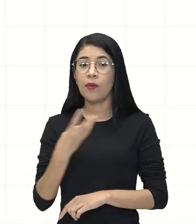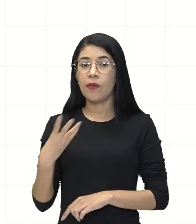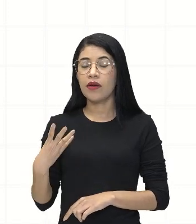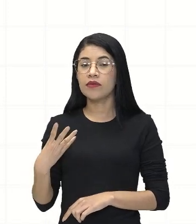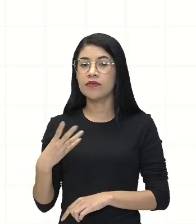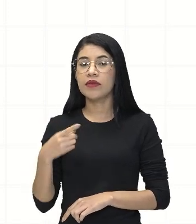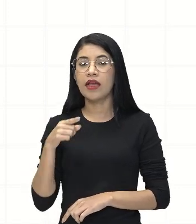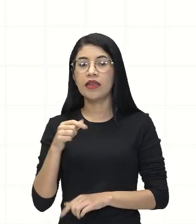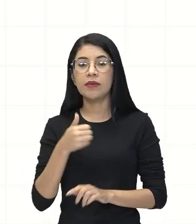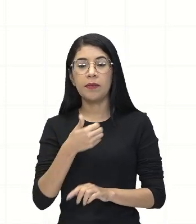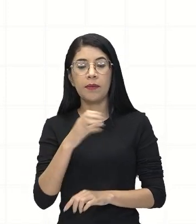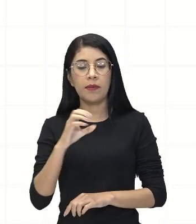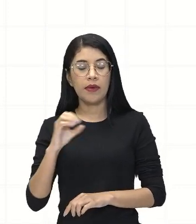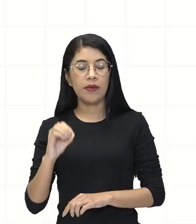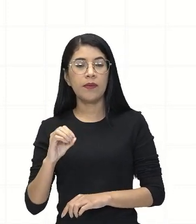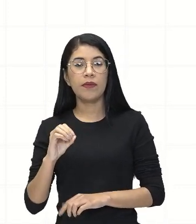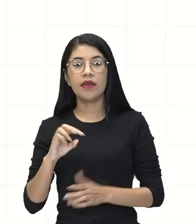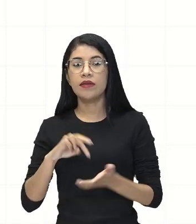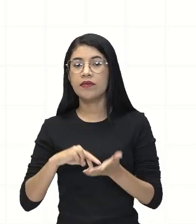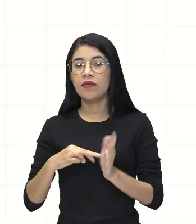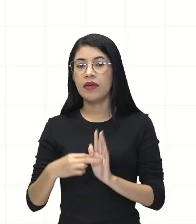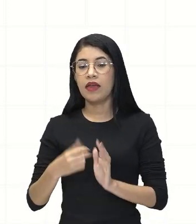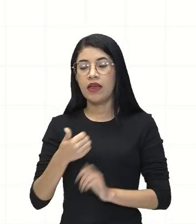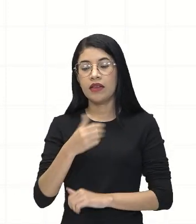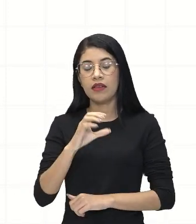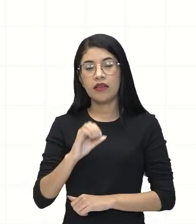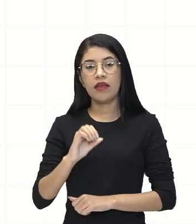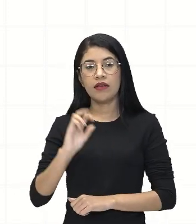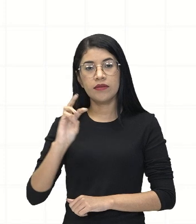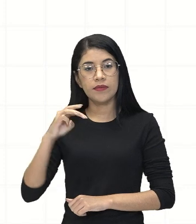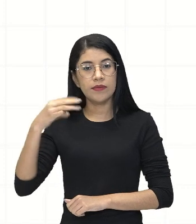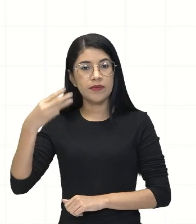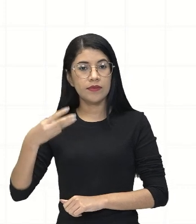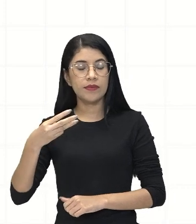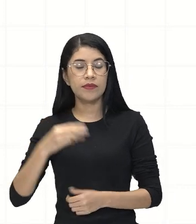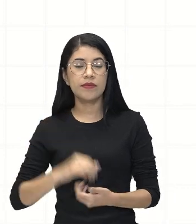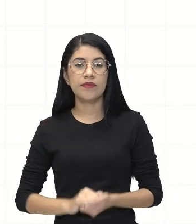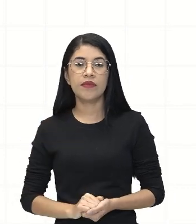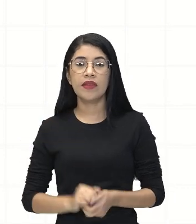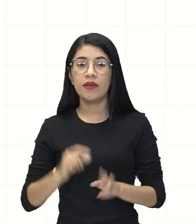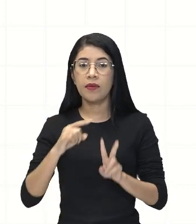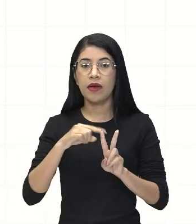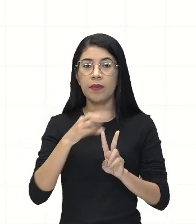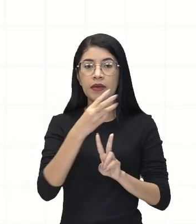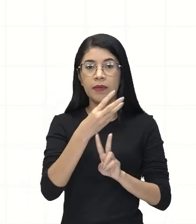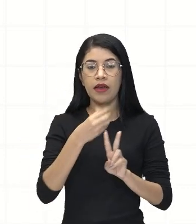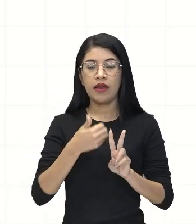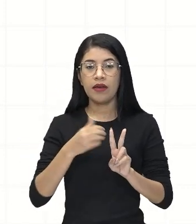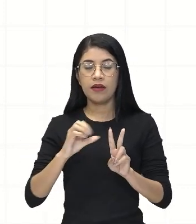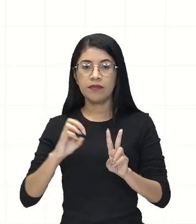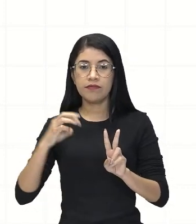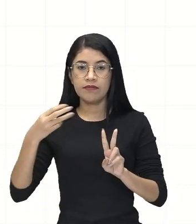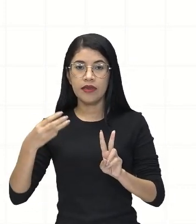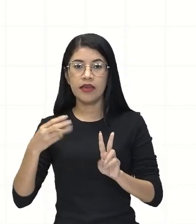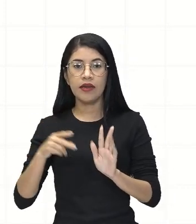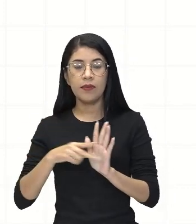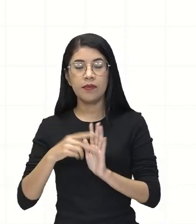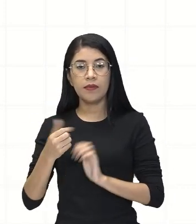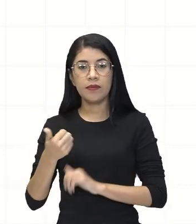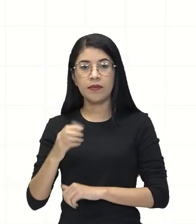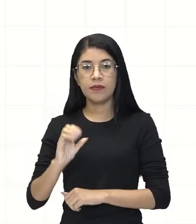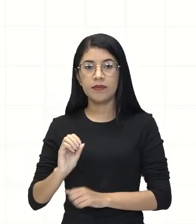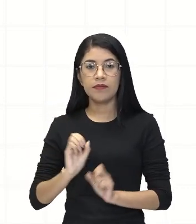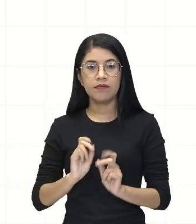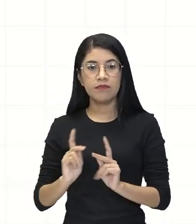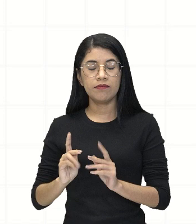3. Então é 10 ao cúbico. Raiz cúbica de 10 é 10. Tranquilão? Muito bem.